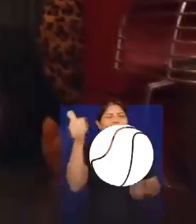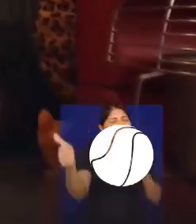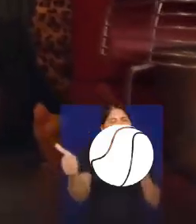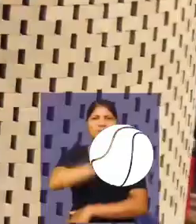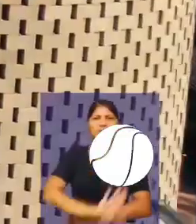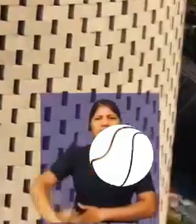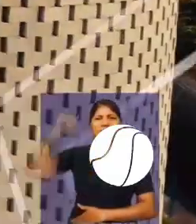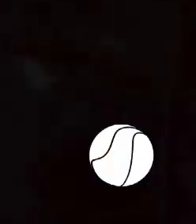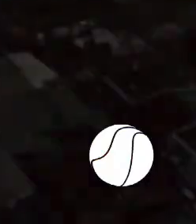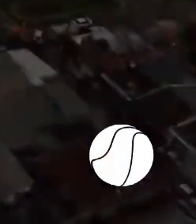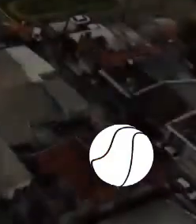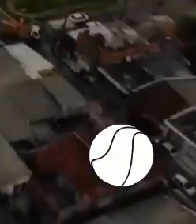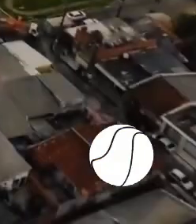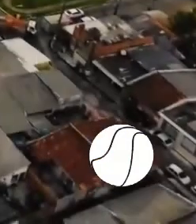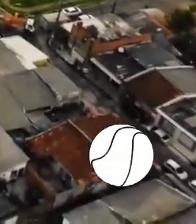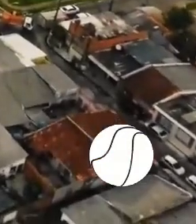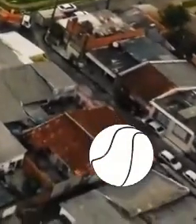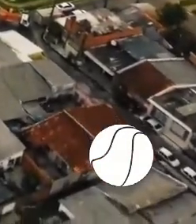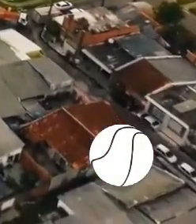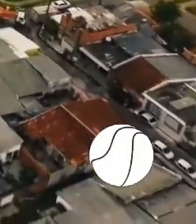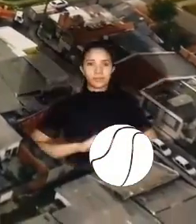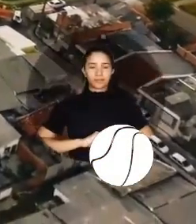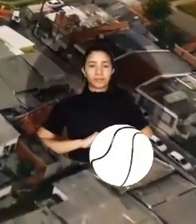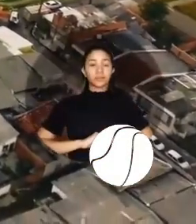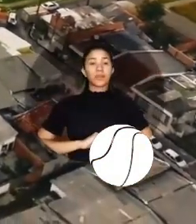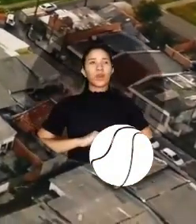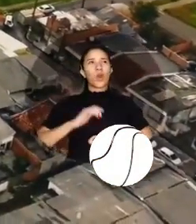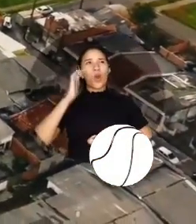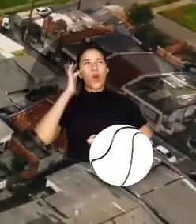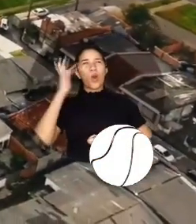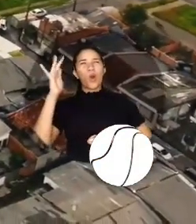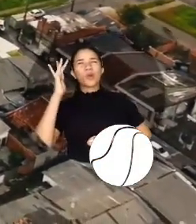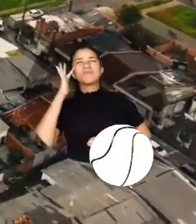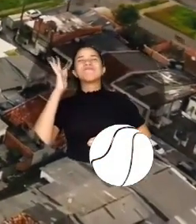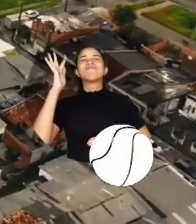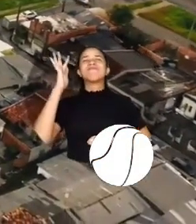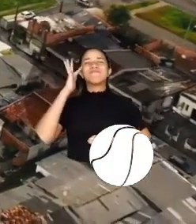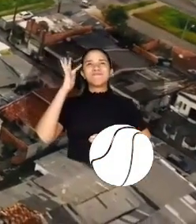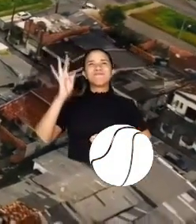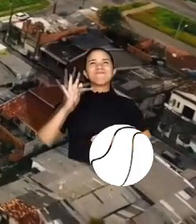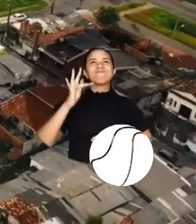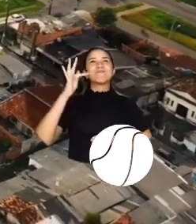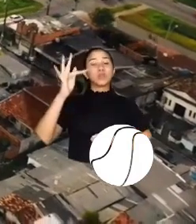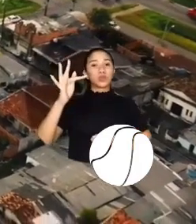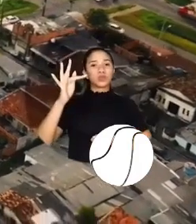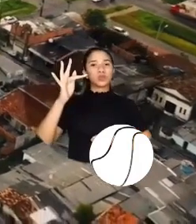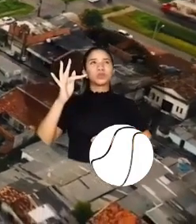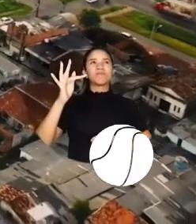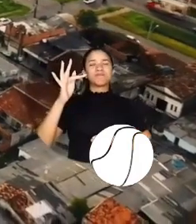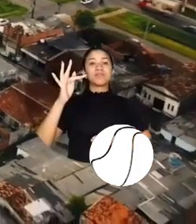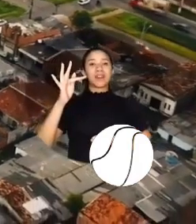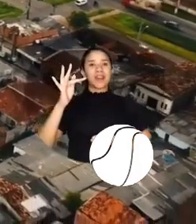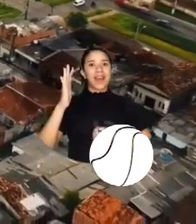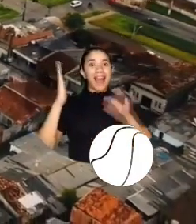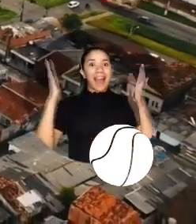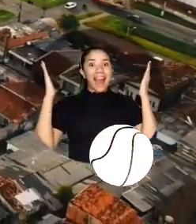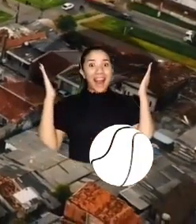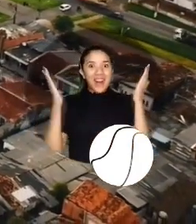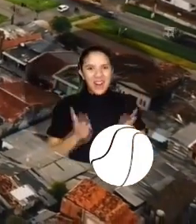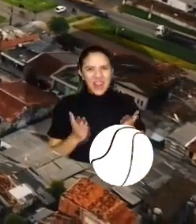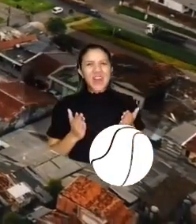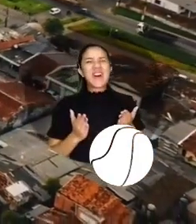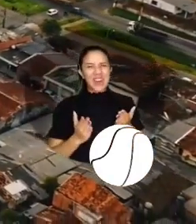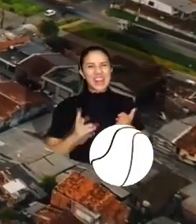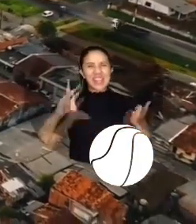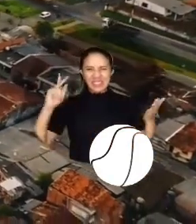uma outra deputada tentando surfar na onda, né? Também tentando dizer que é uma luta dela. Na verdade, quando a moção já foi